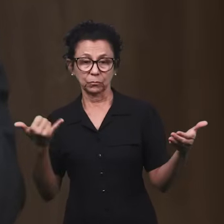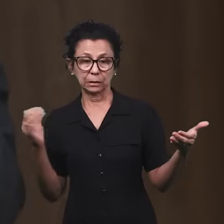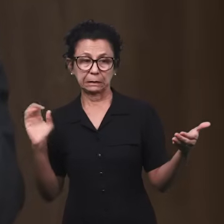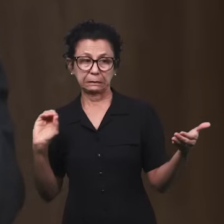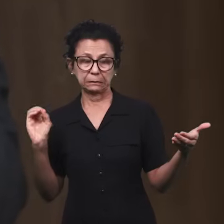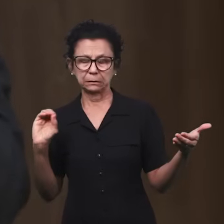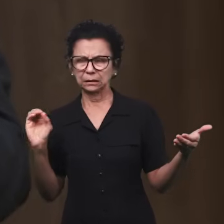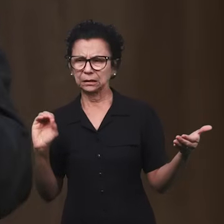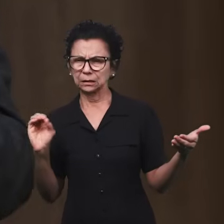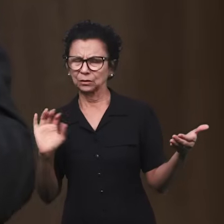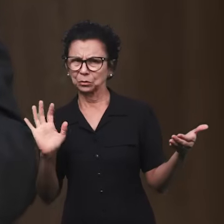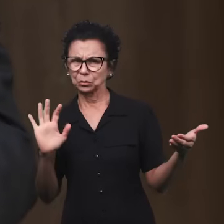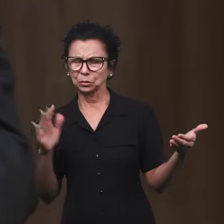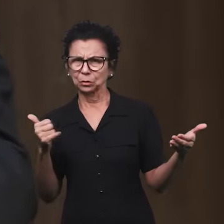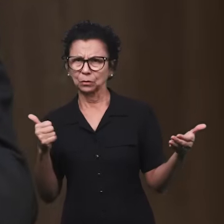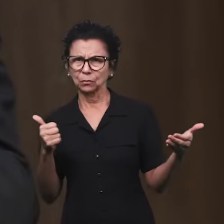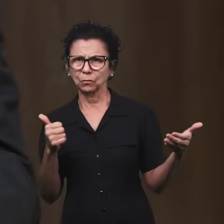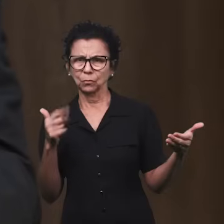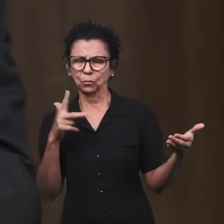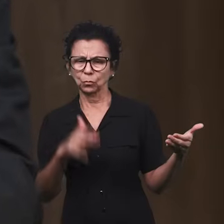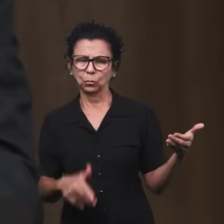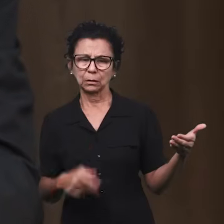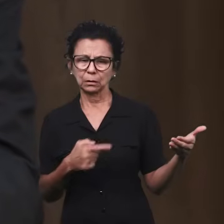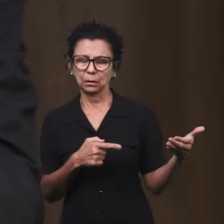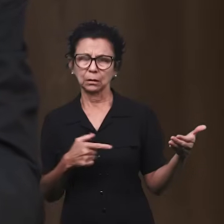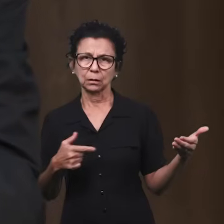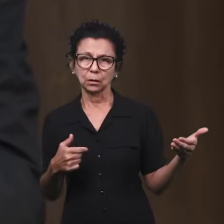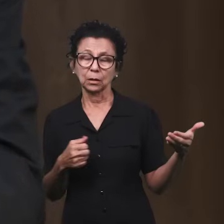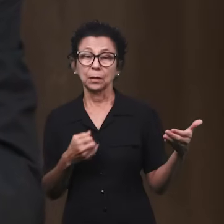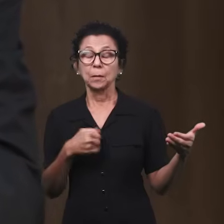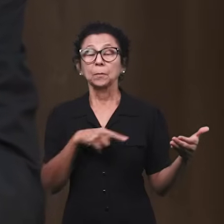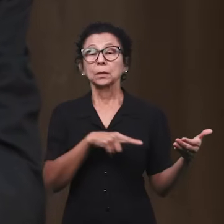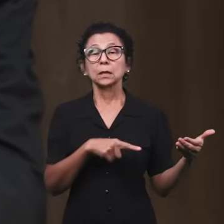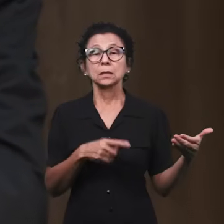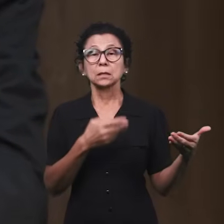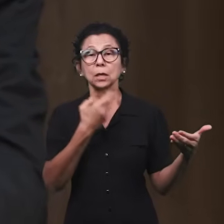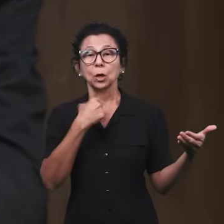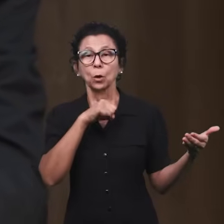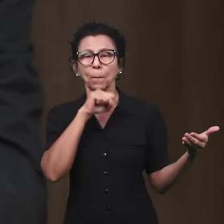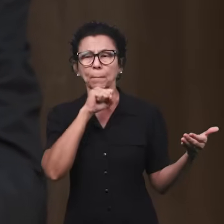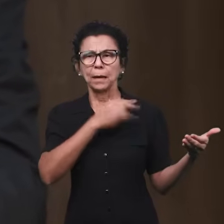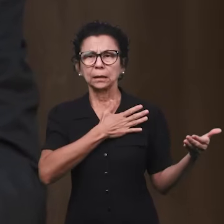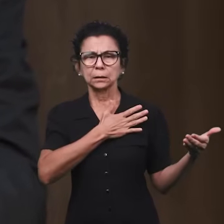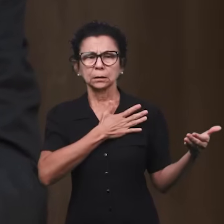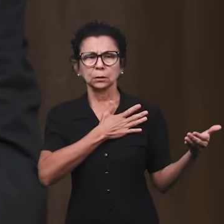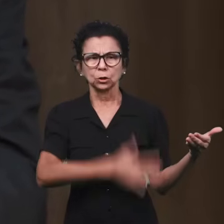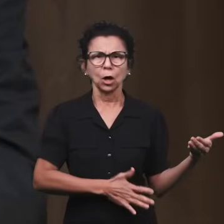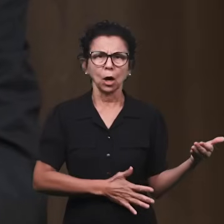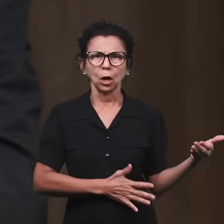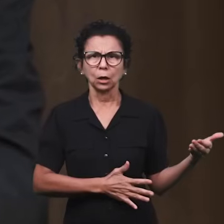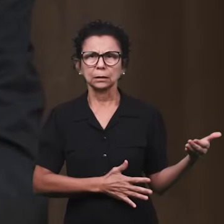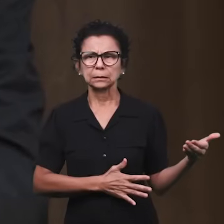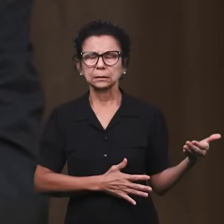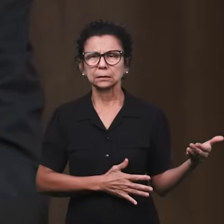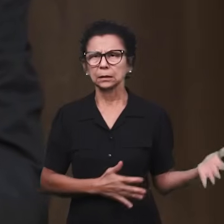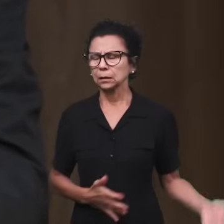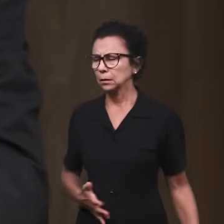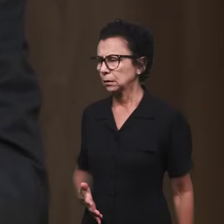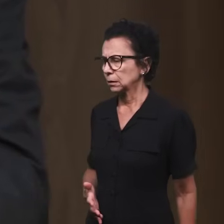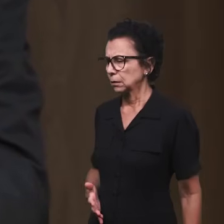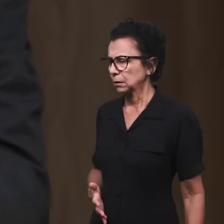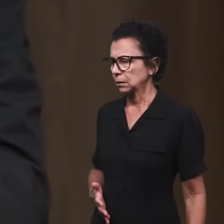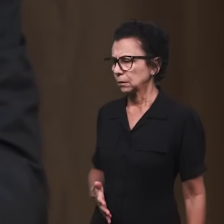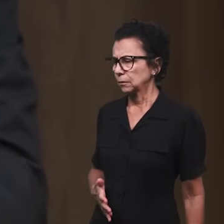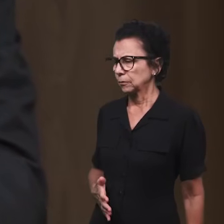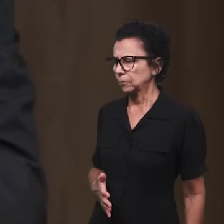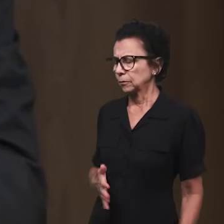o pai, ele não quer interromper o pai, porque se o pai é um pai mais rígido, um pai que não gosta, não vou falar